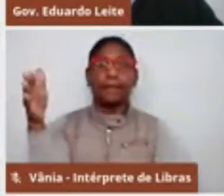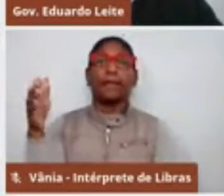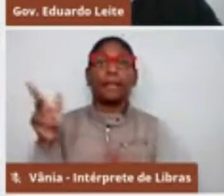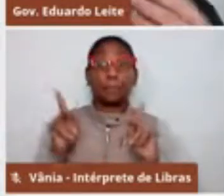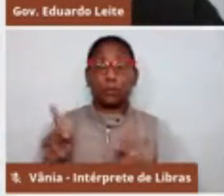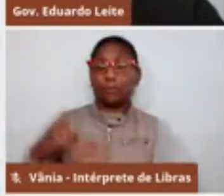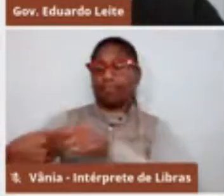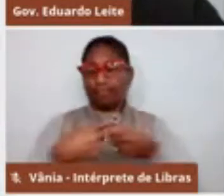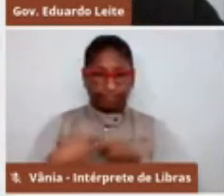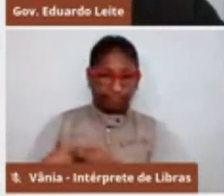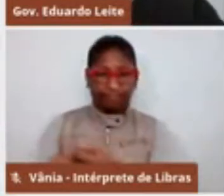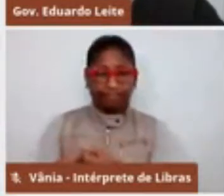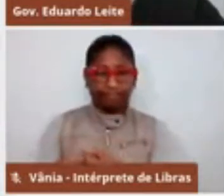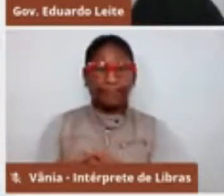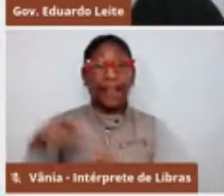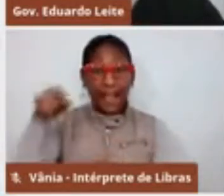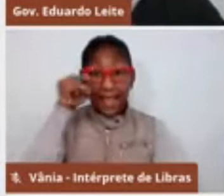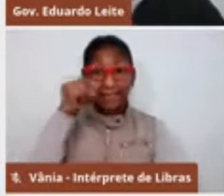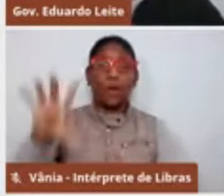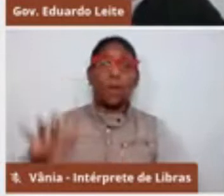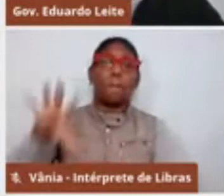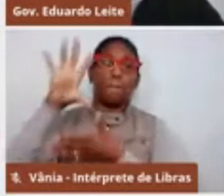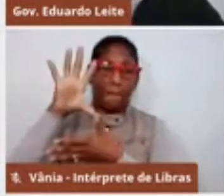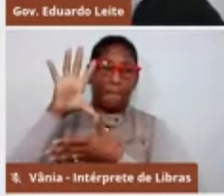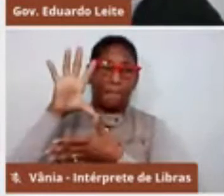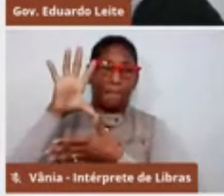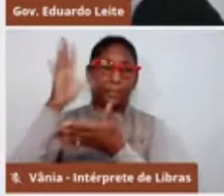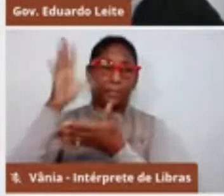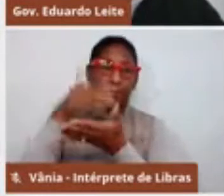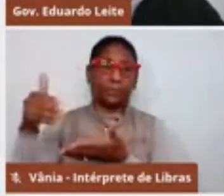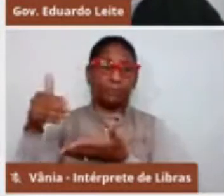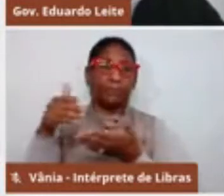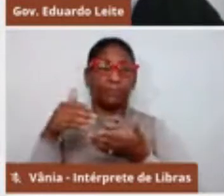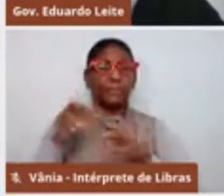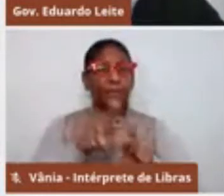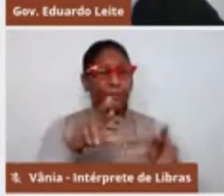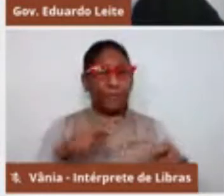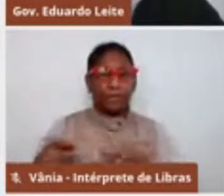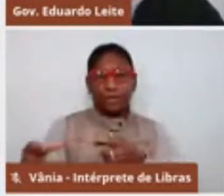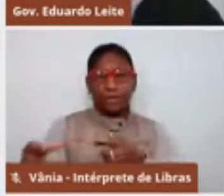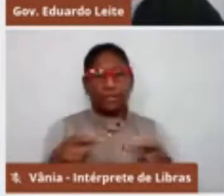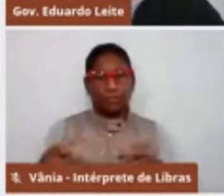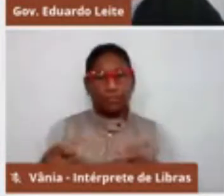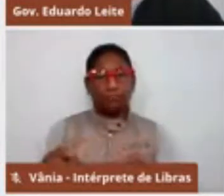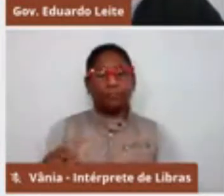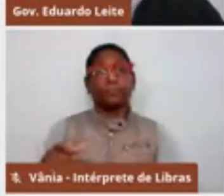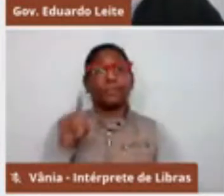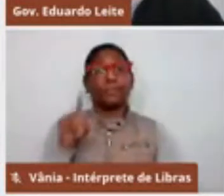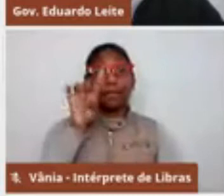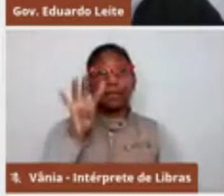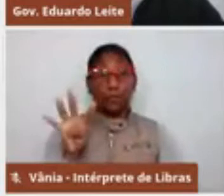para as regiões. Este era o mapa preliminar, né, para as diversas regiões. Nós tínhamos ali, então,